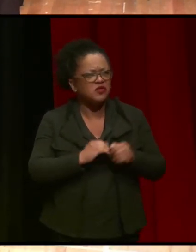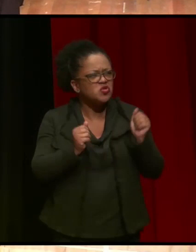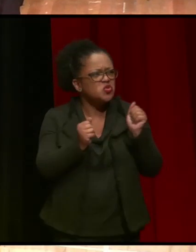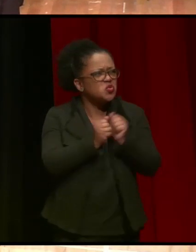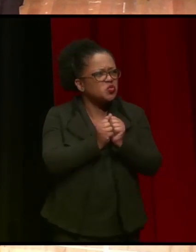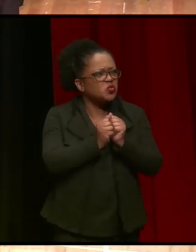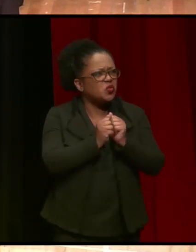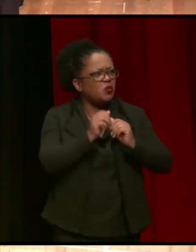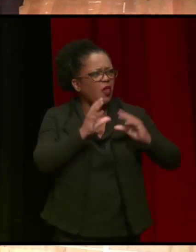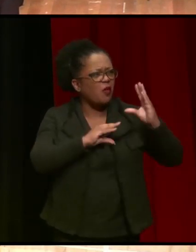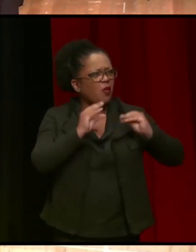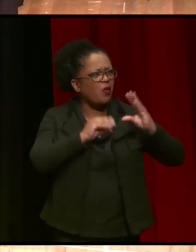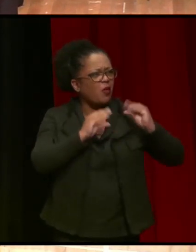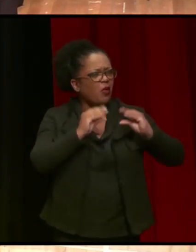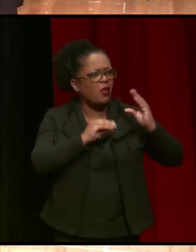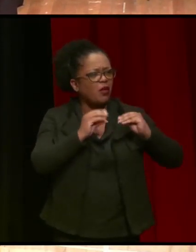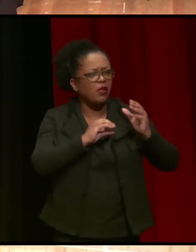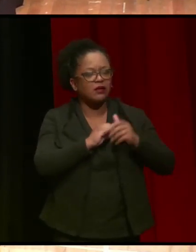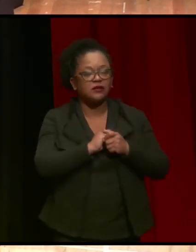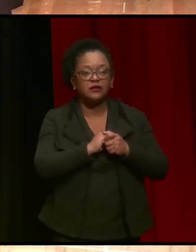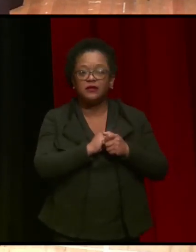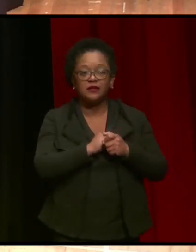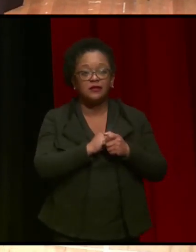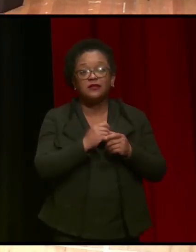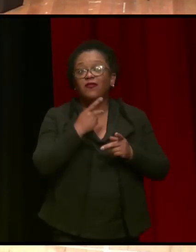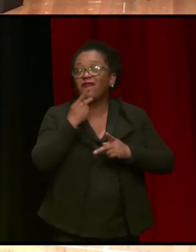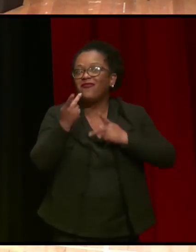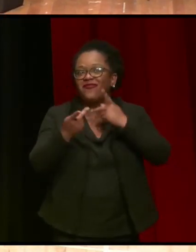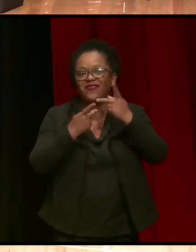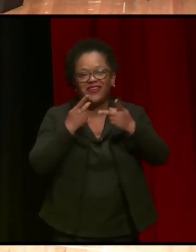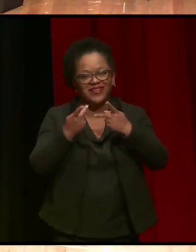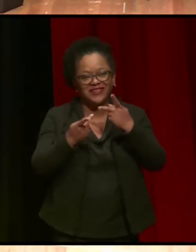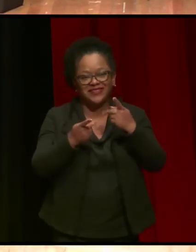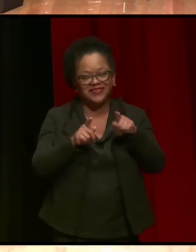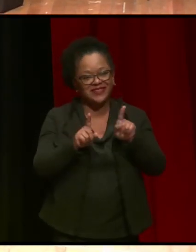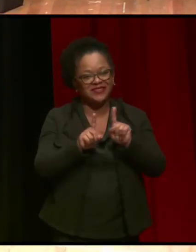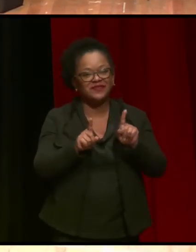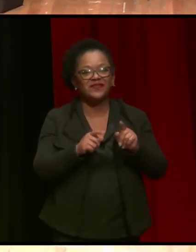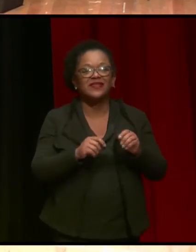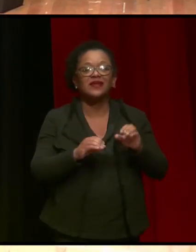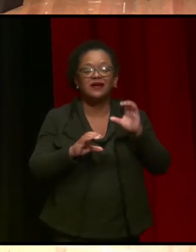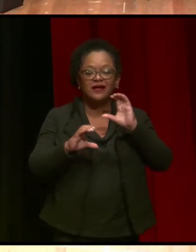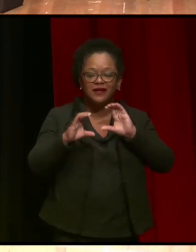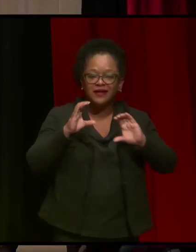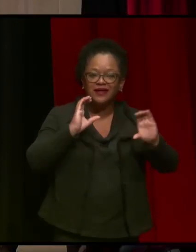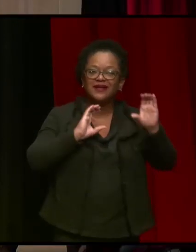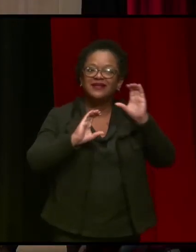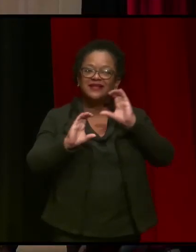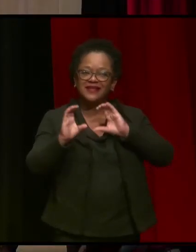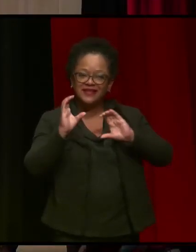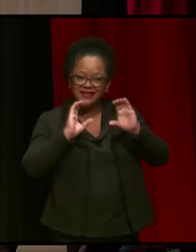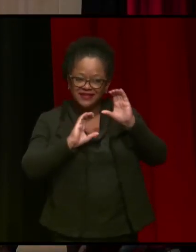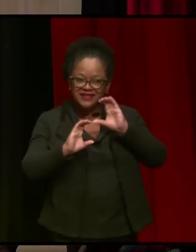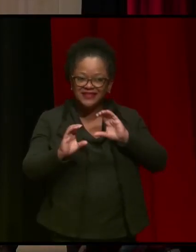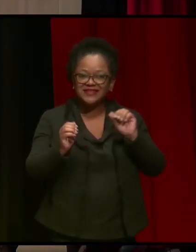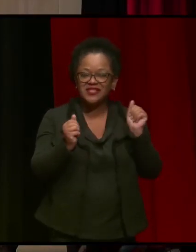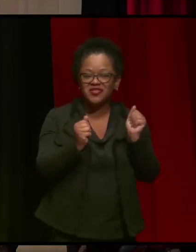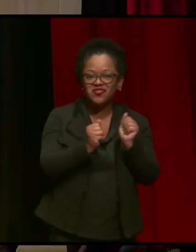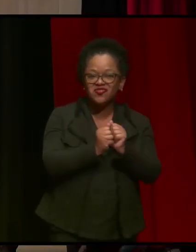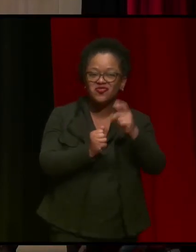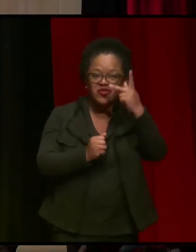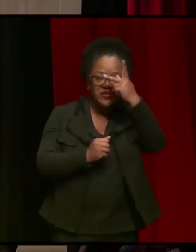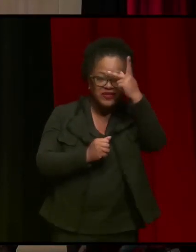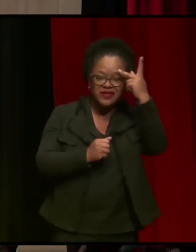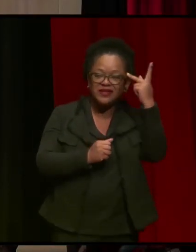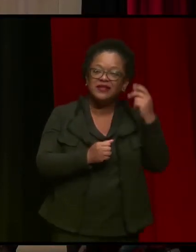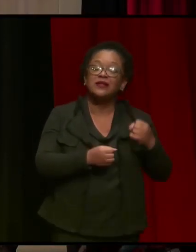igreja? Eles não estão falando, eles estão cantando. Tá vendo? Aí todo mundo está, né? Quando todo mundo, a